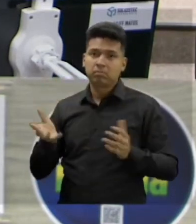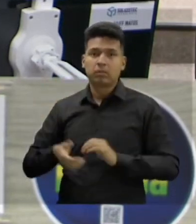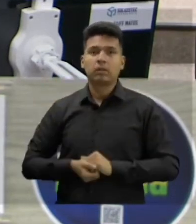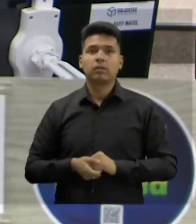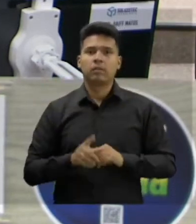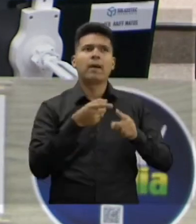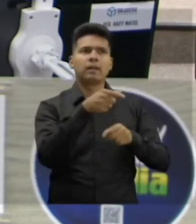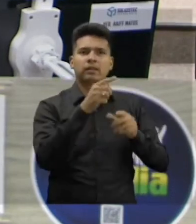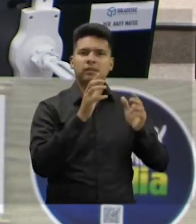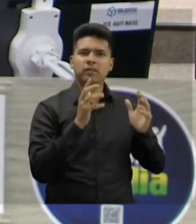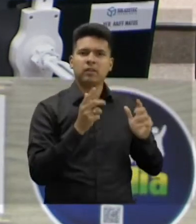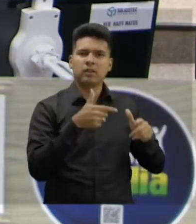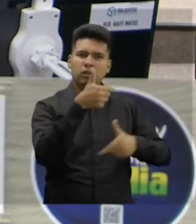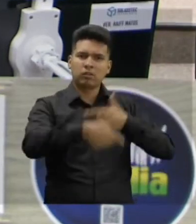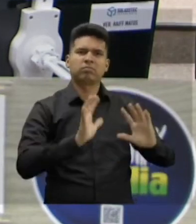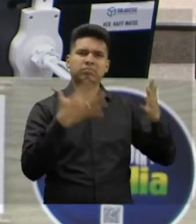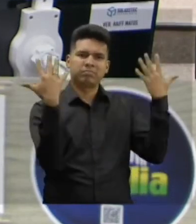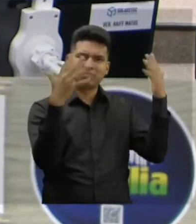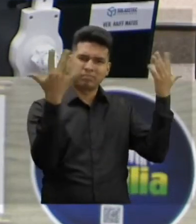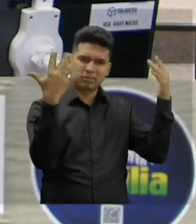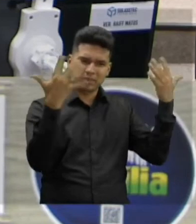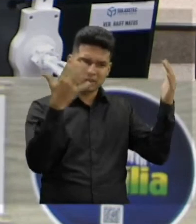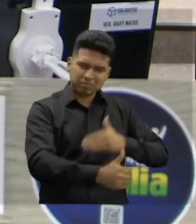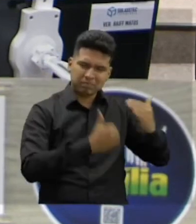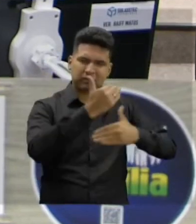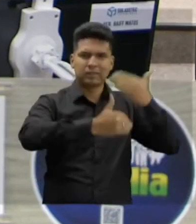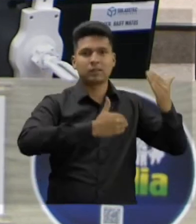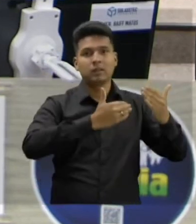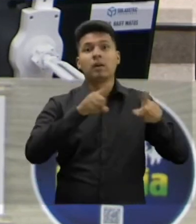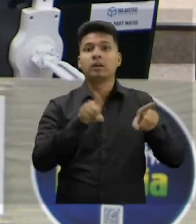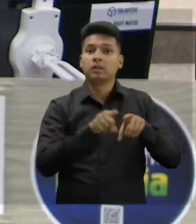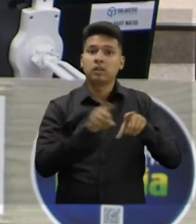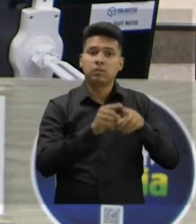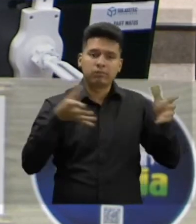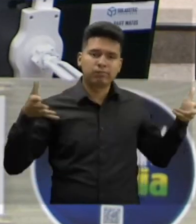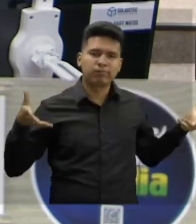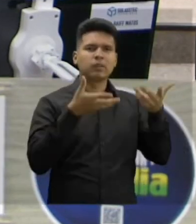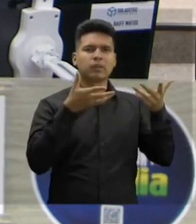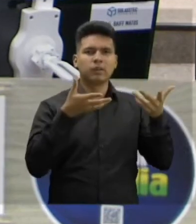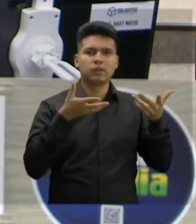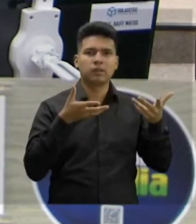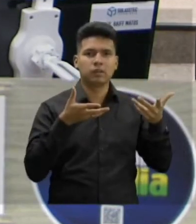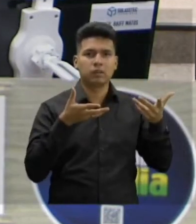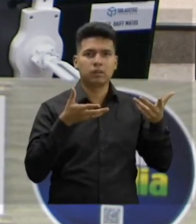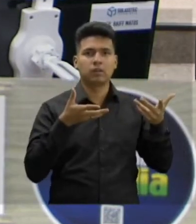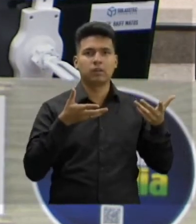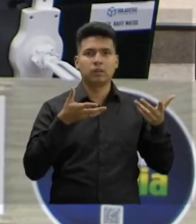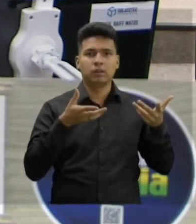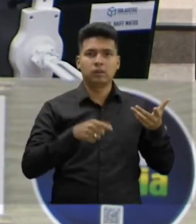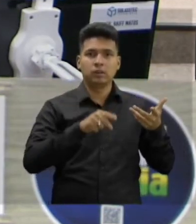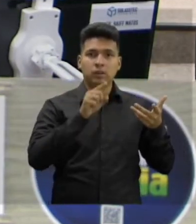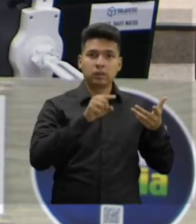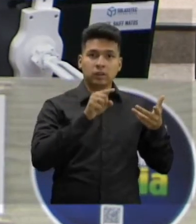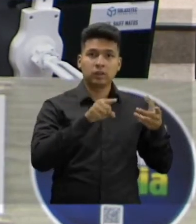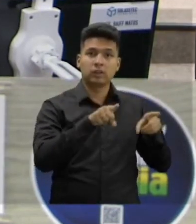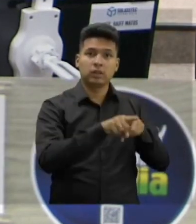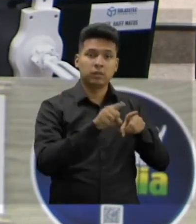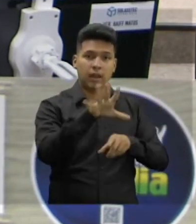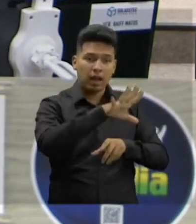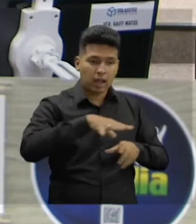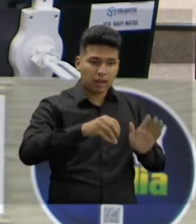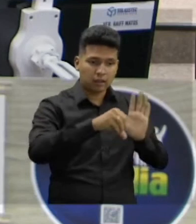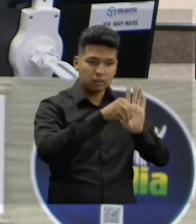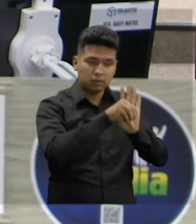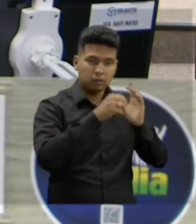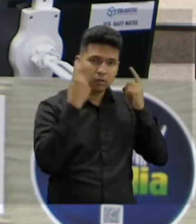pelo trabalho que está sendo desenvolvido, mas ao mesmo tempo encorajo para que a gente possa levantar essa bandeira da poluição sonora,